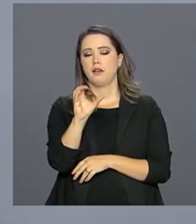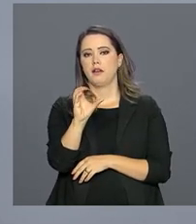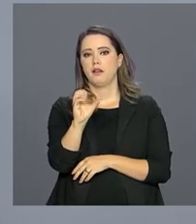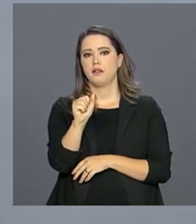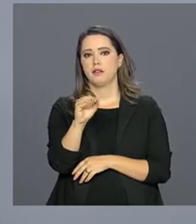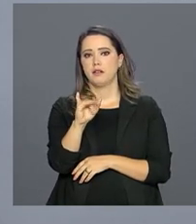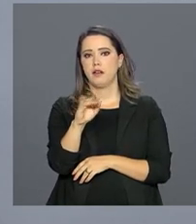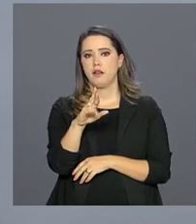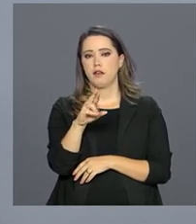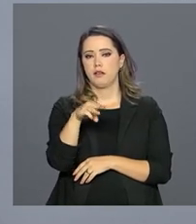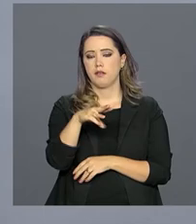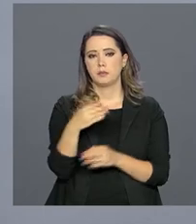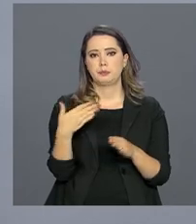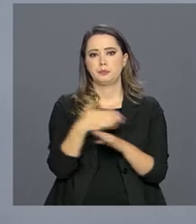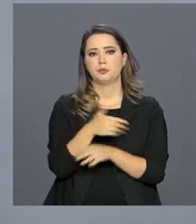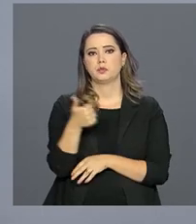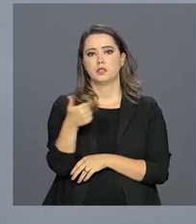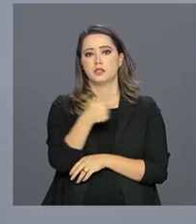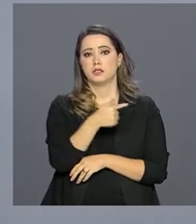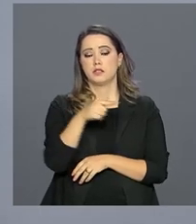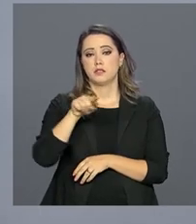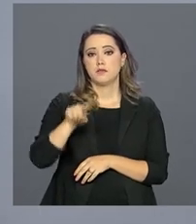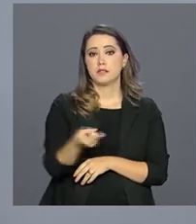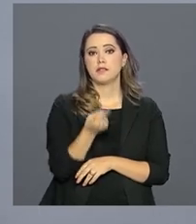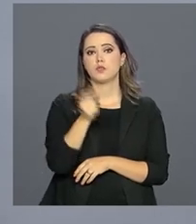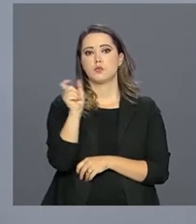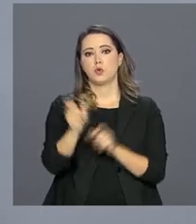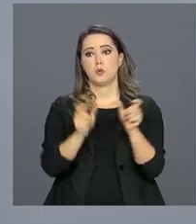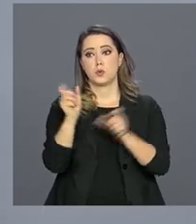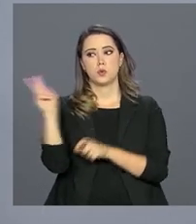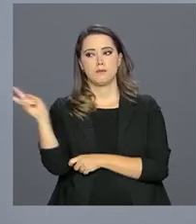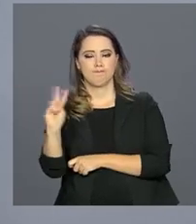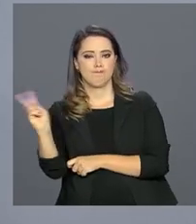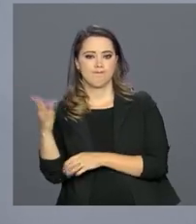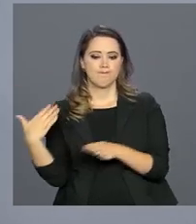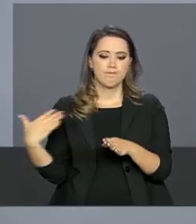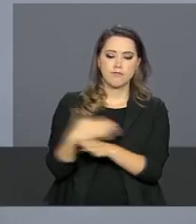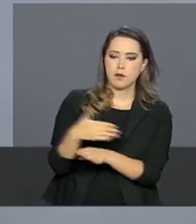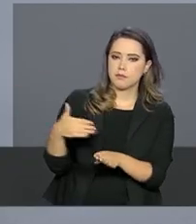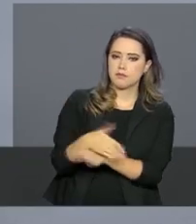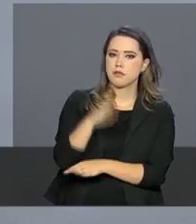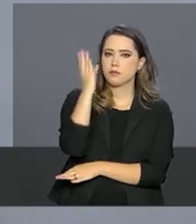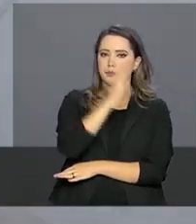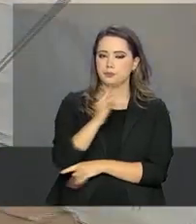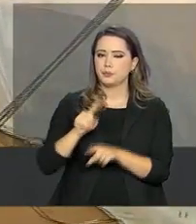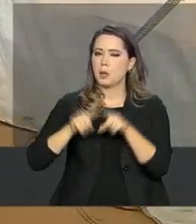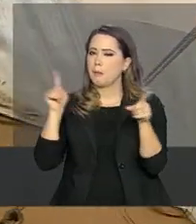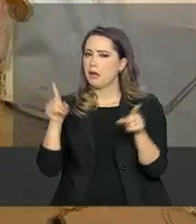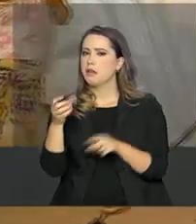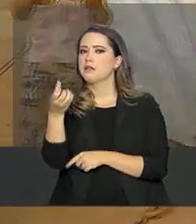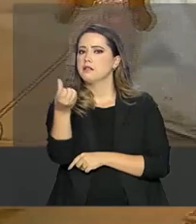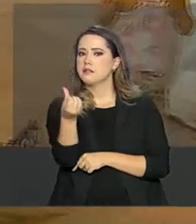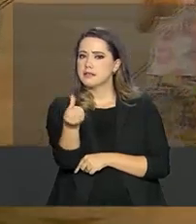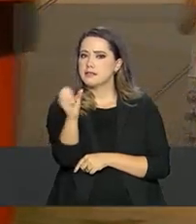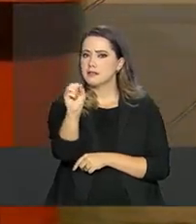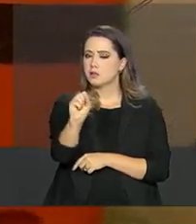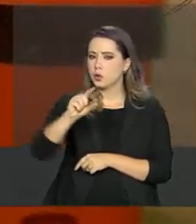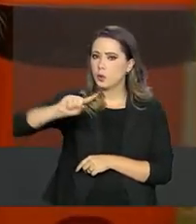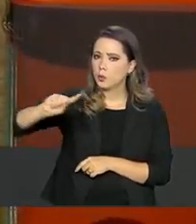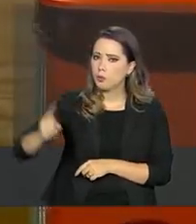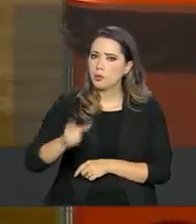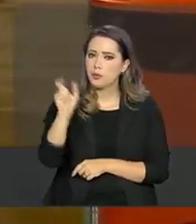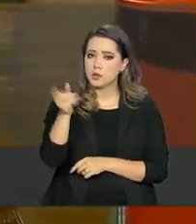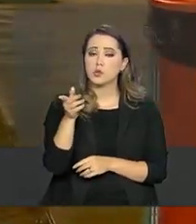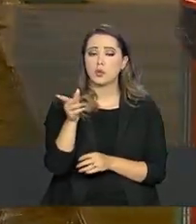127.778 venezuelanos desse total 68 1968 já saíram do brasil ou